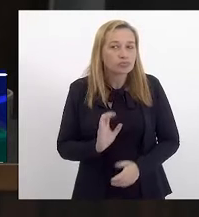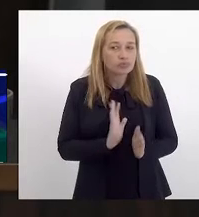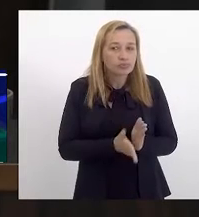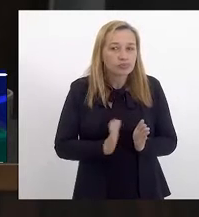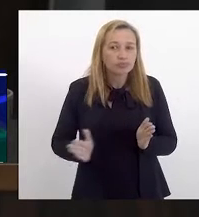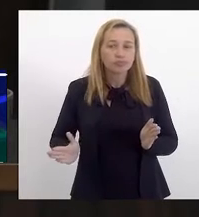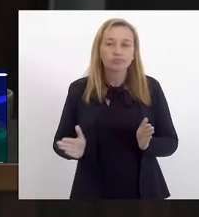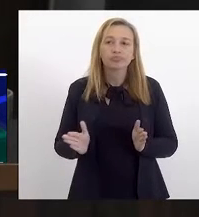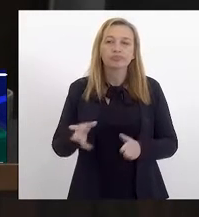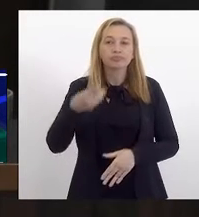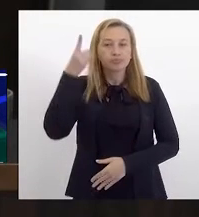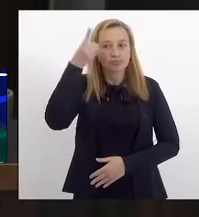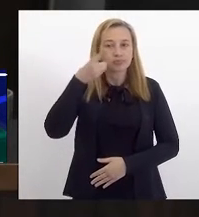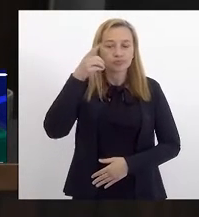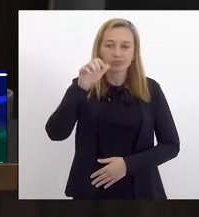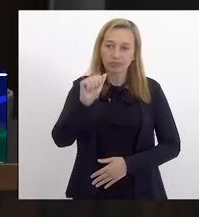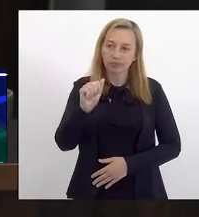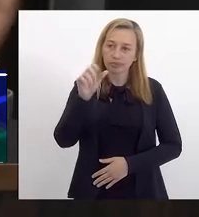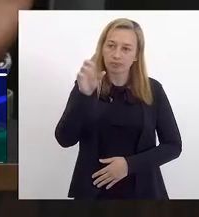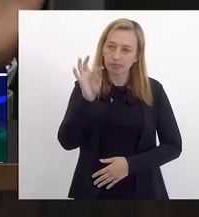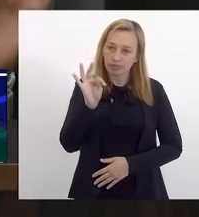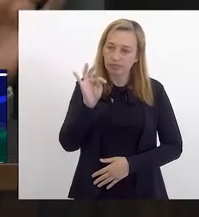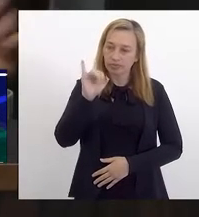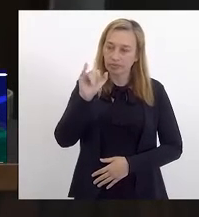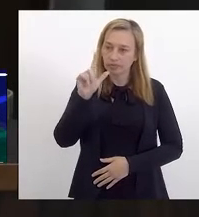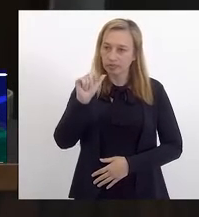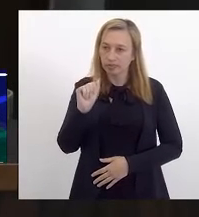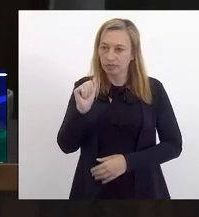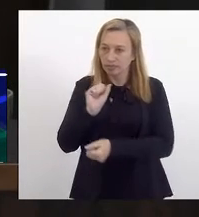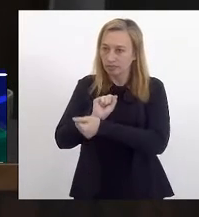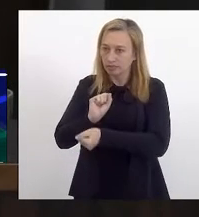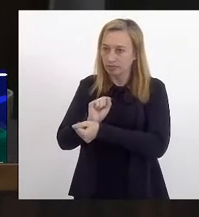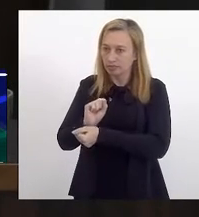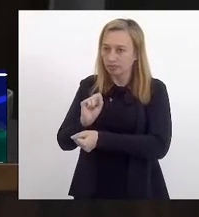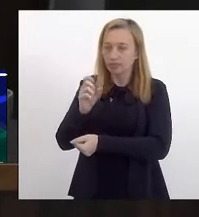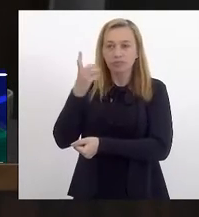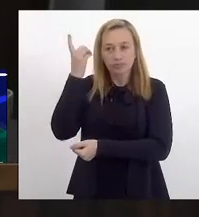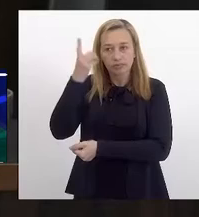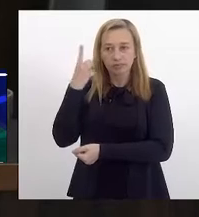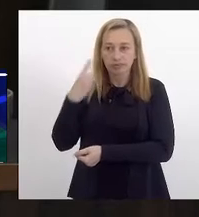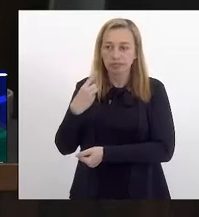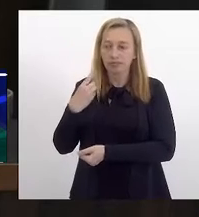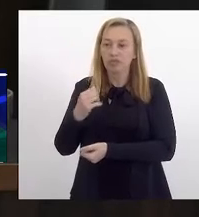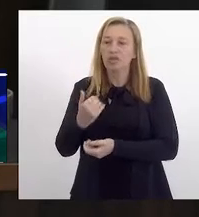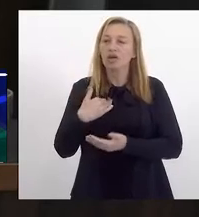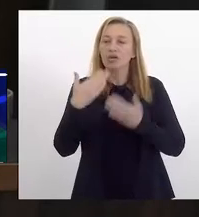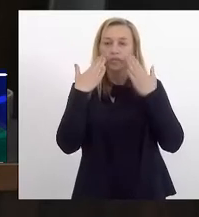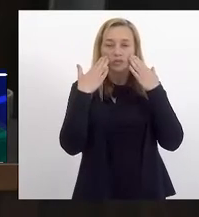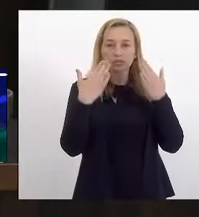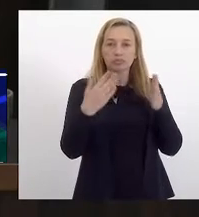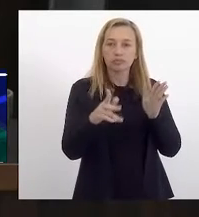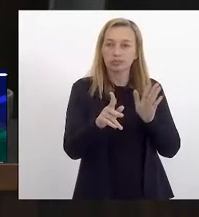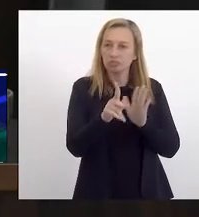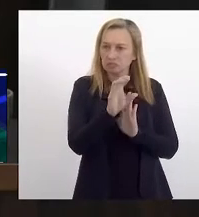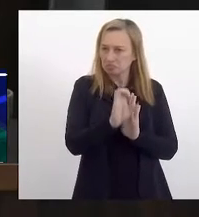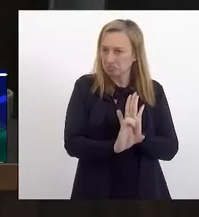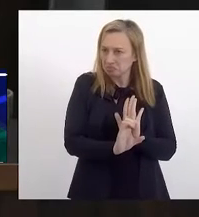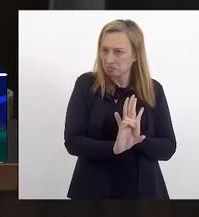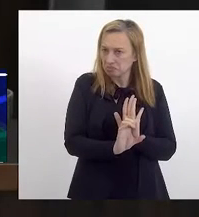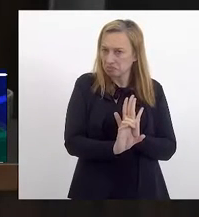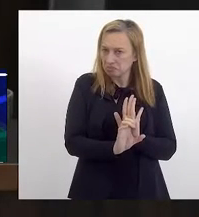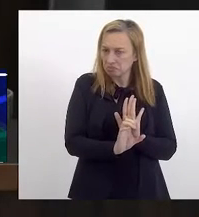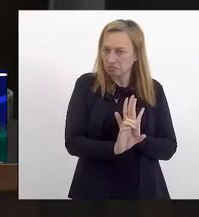pela ordem, deputado Átila Nunes. Só um minutinho, deputada Dani. Presidente, eu apresentei uma emenda. Eu não gosto de apresentar